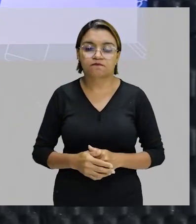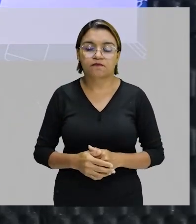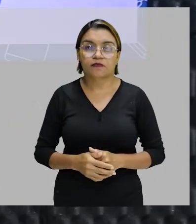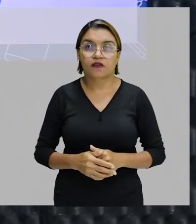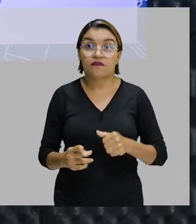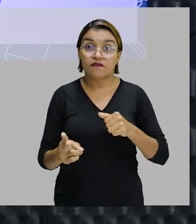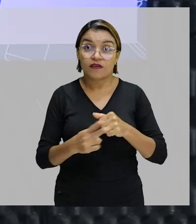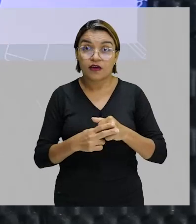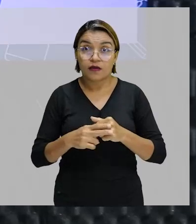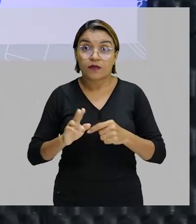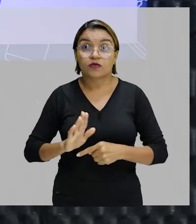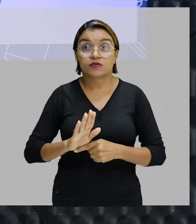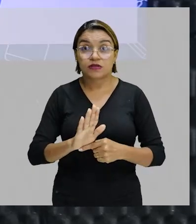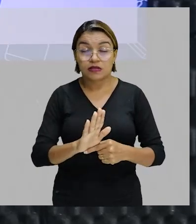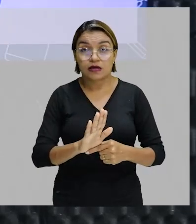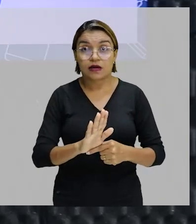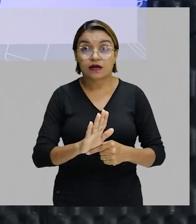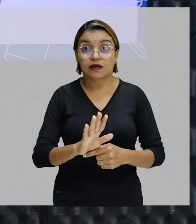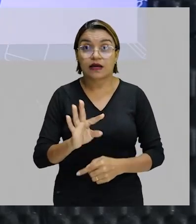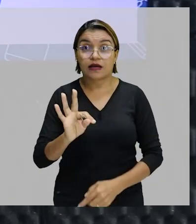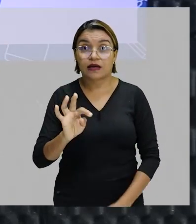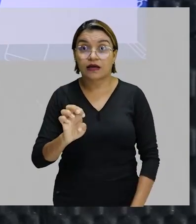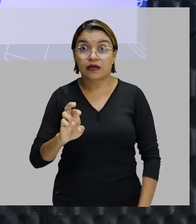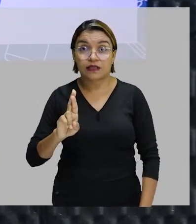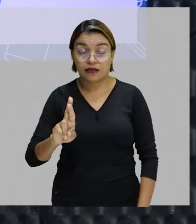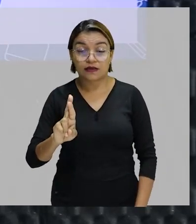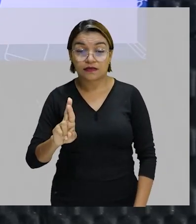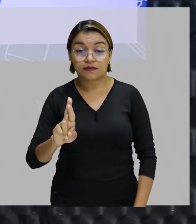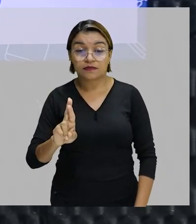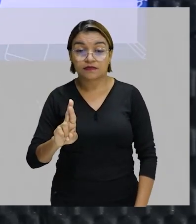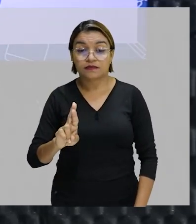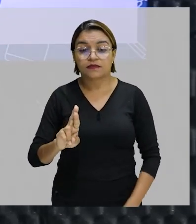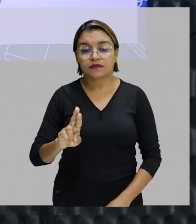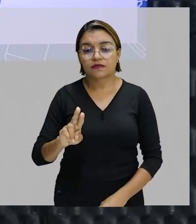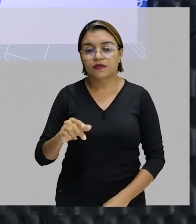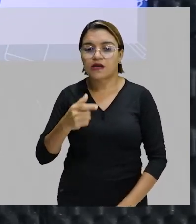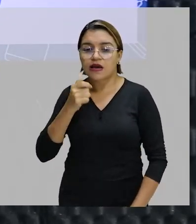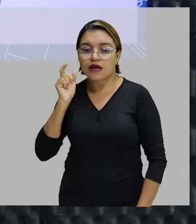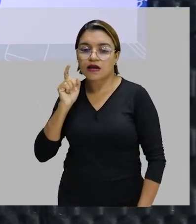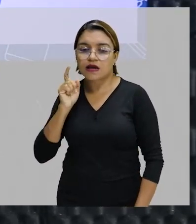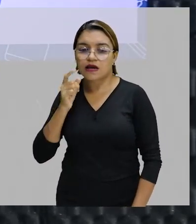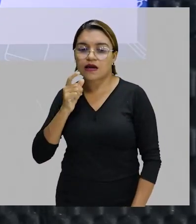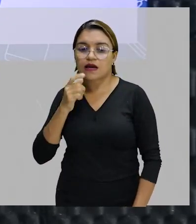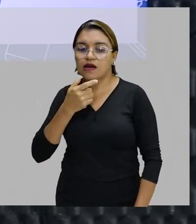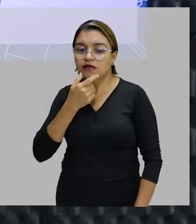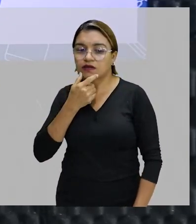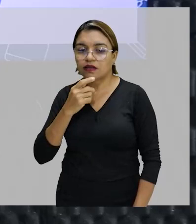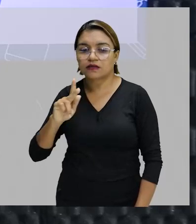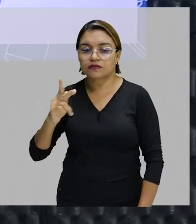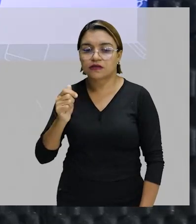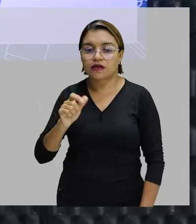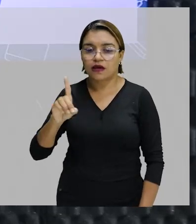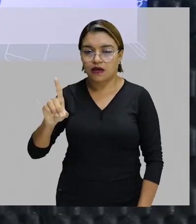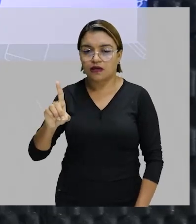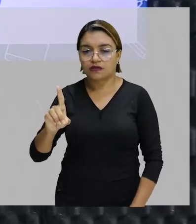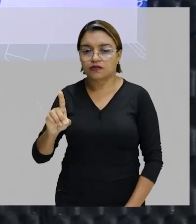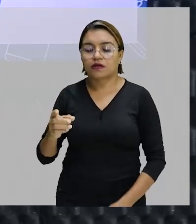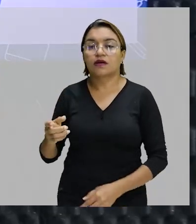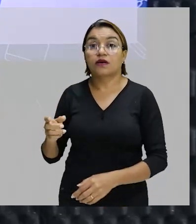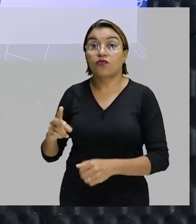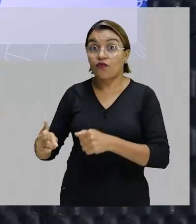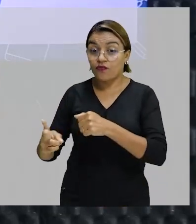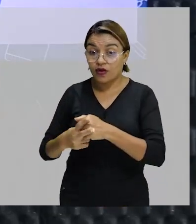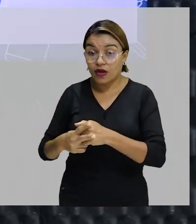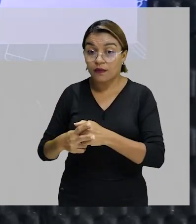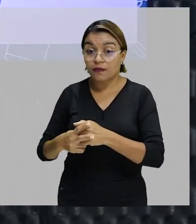auxiliar ter no passado, que vai ser sempre had para todas as pessoas, e o verbo principal no particípio passado. O que é